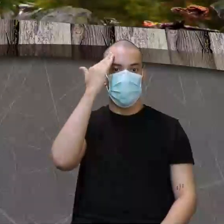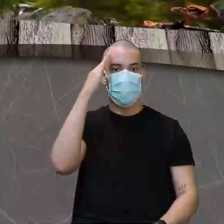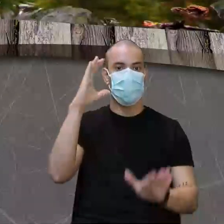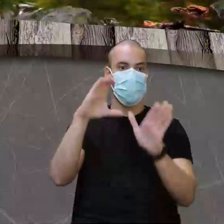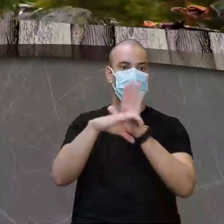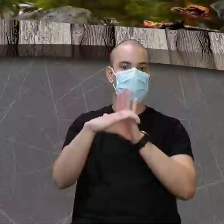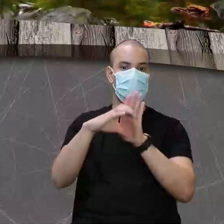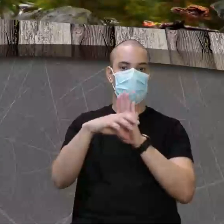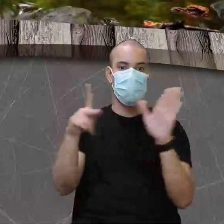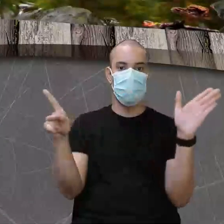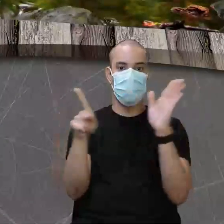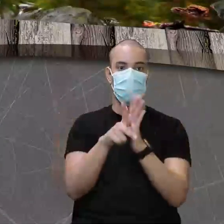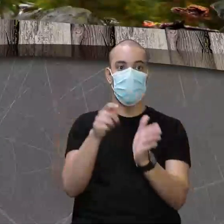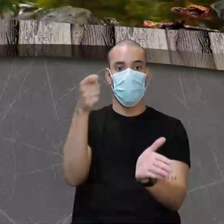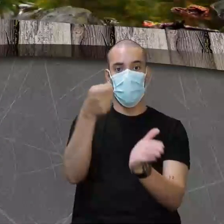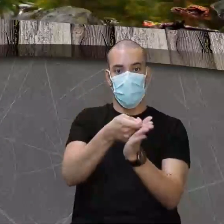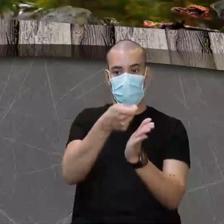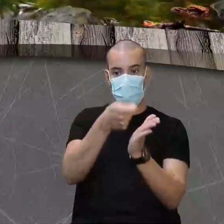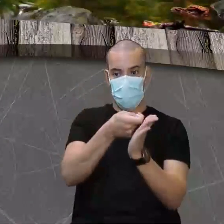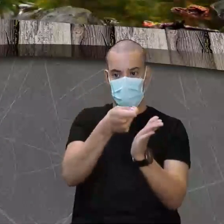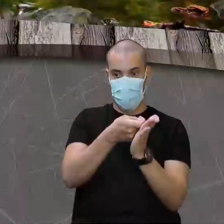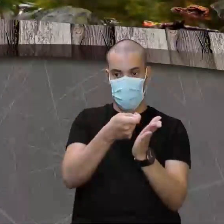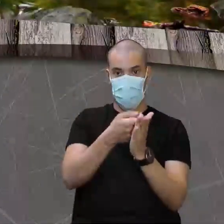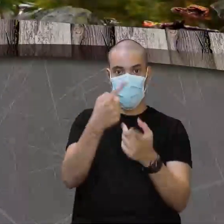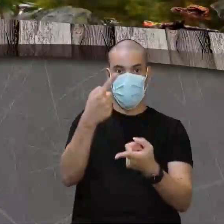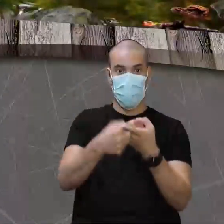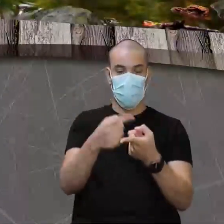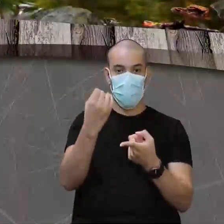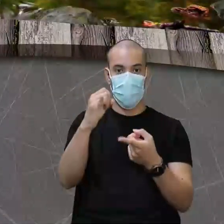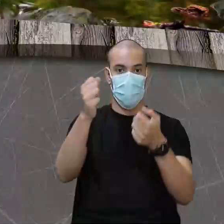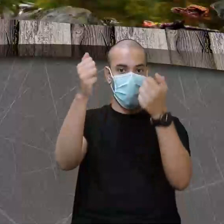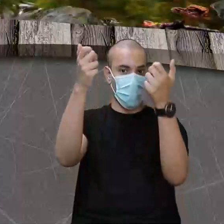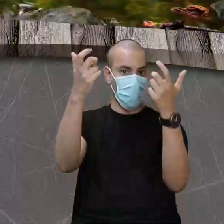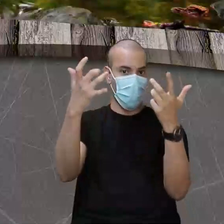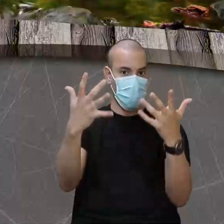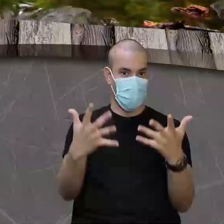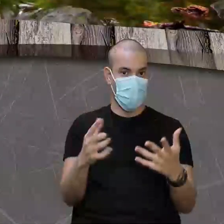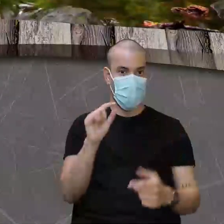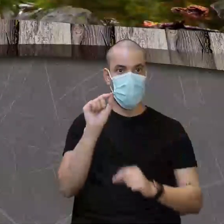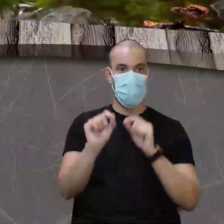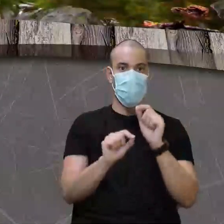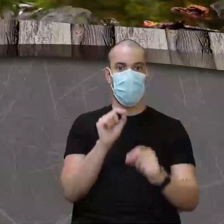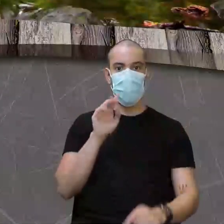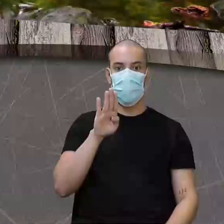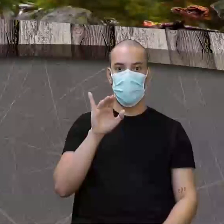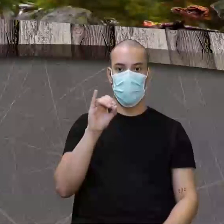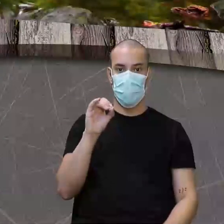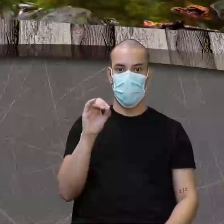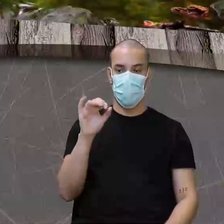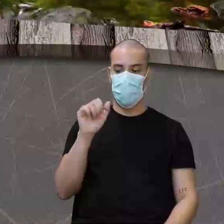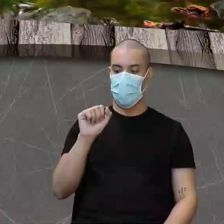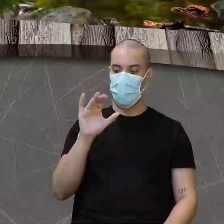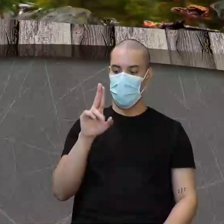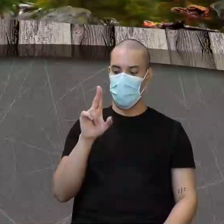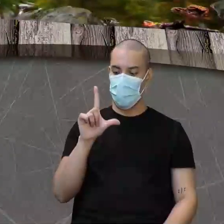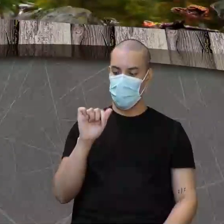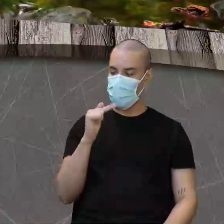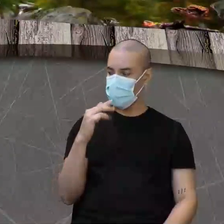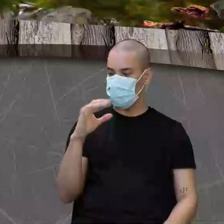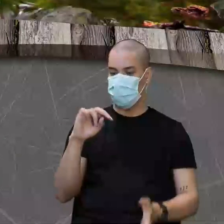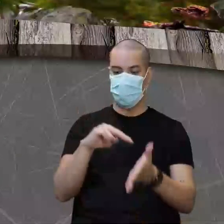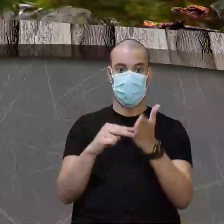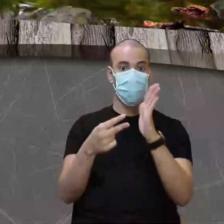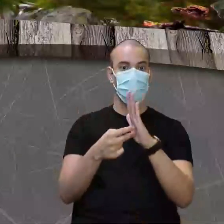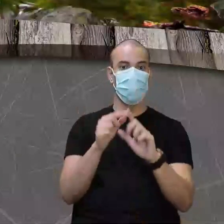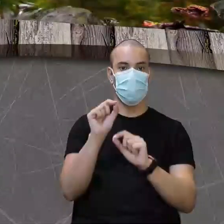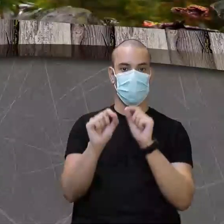está sendo cobrado, né? Quando se fala de cadeia alimentar, que é a questão da bioacumulação. O que é uma